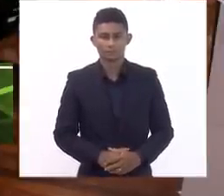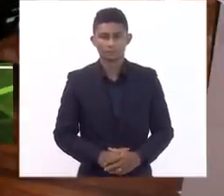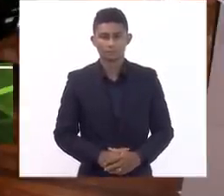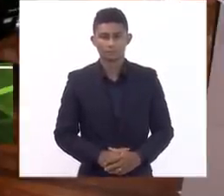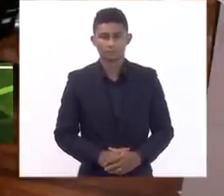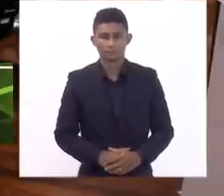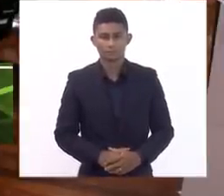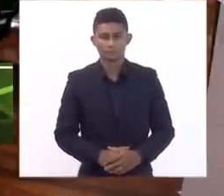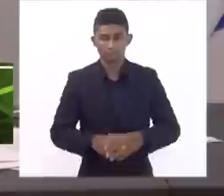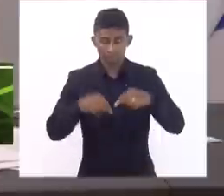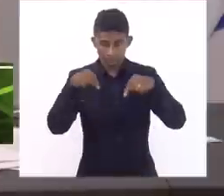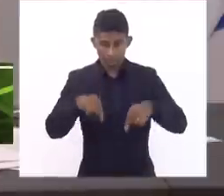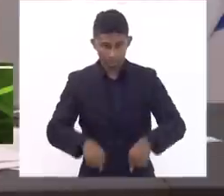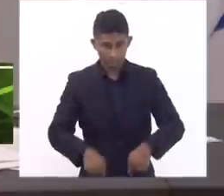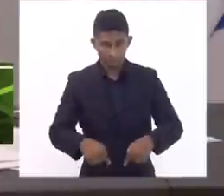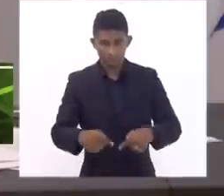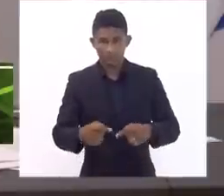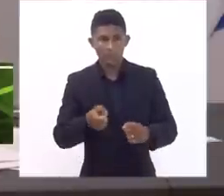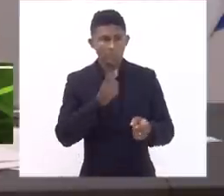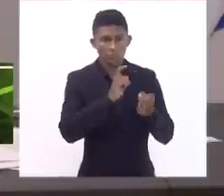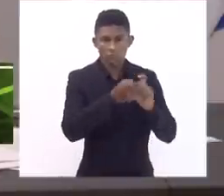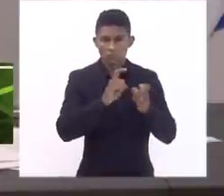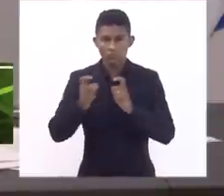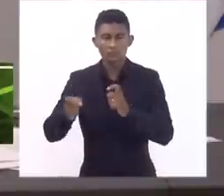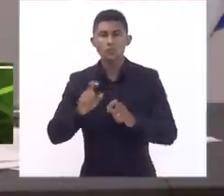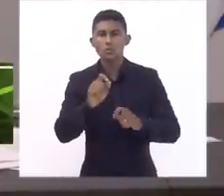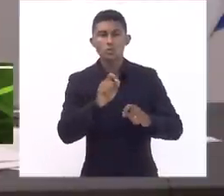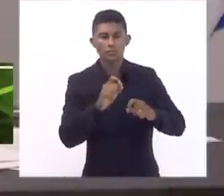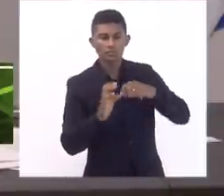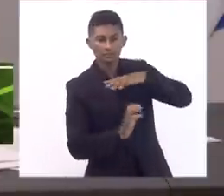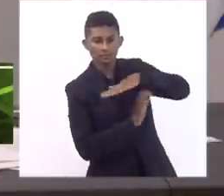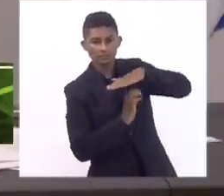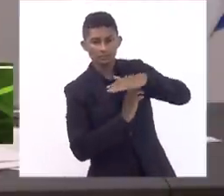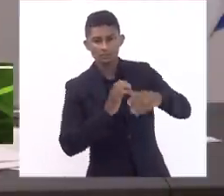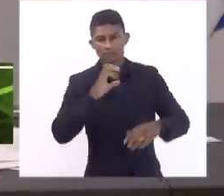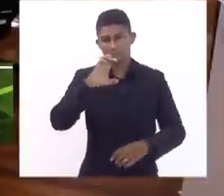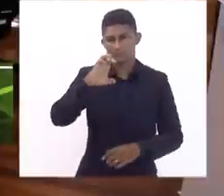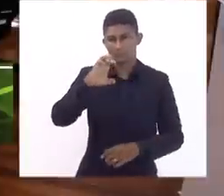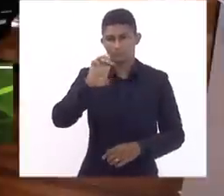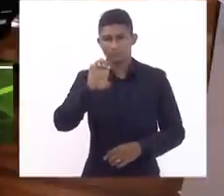Eu vou abrir para discutir a questão da SEDAI, Márcio.